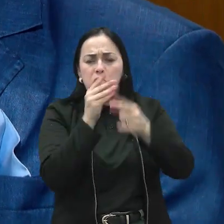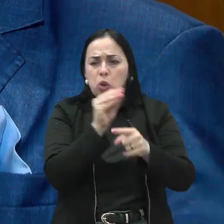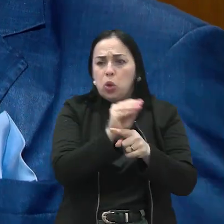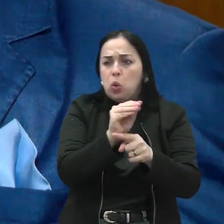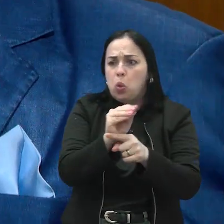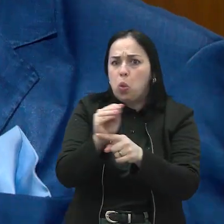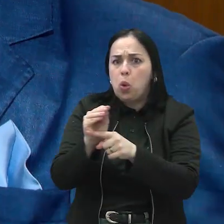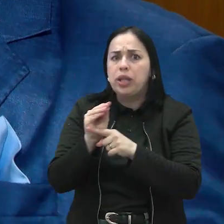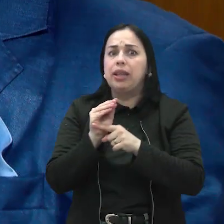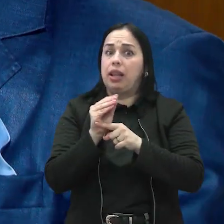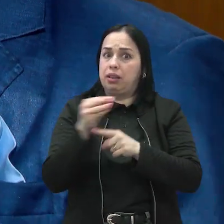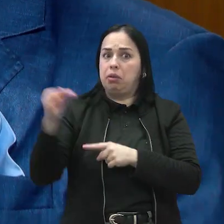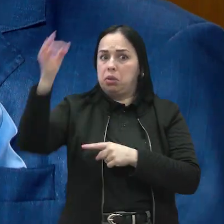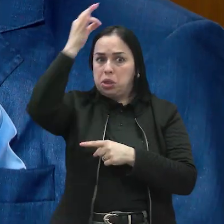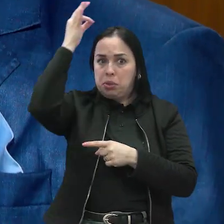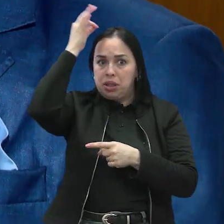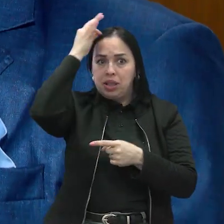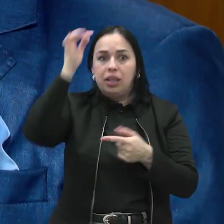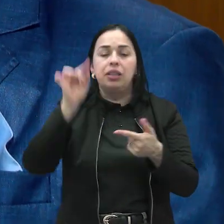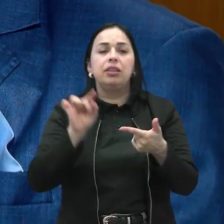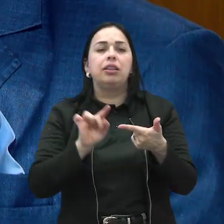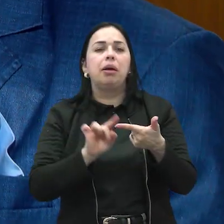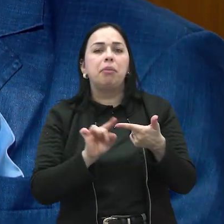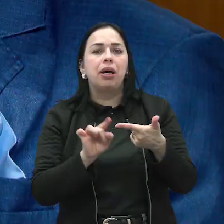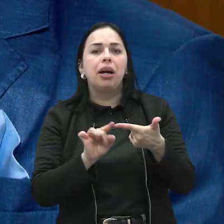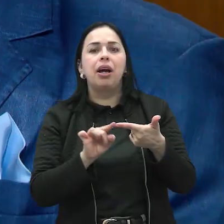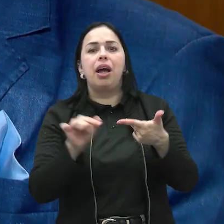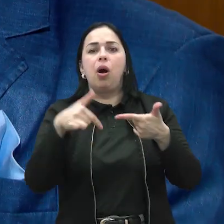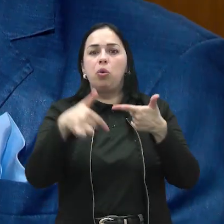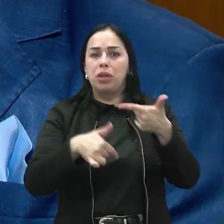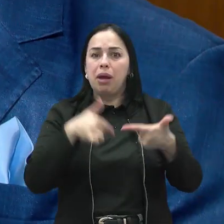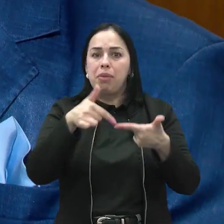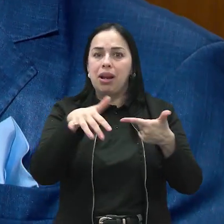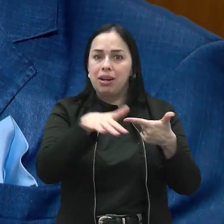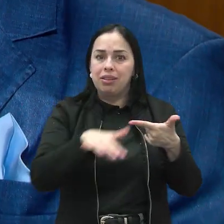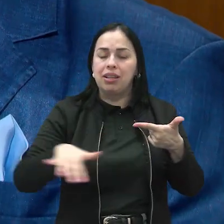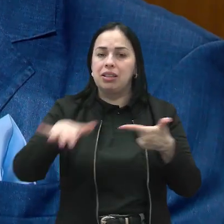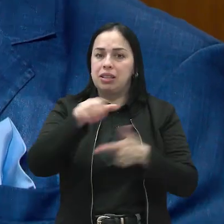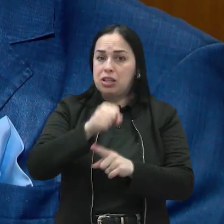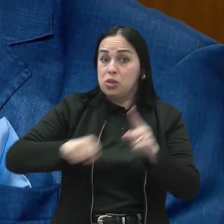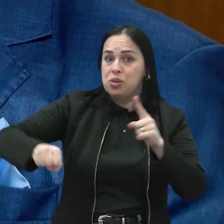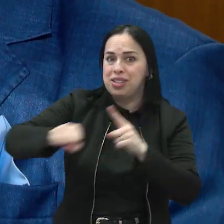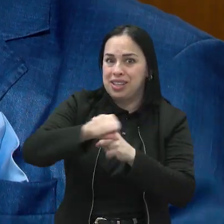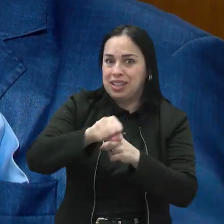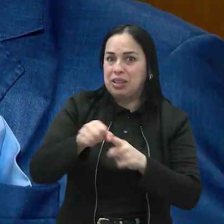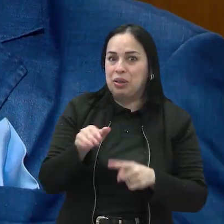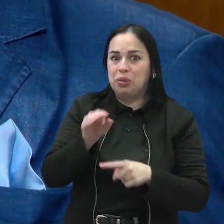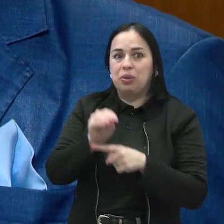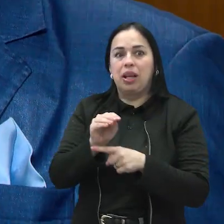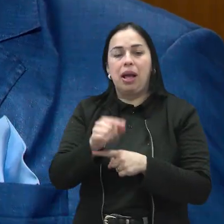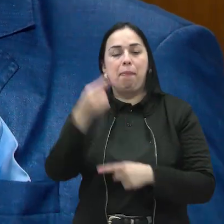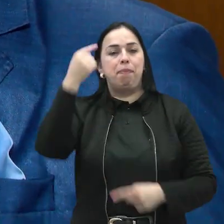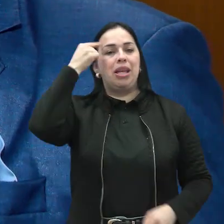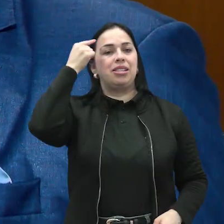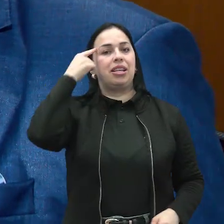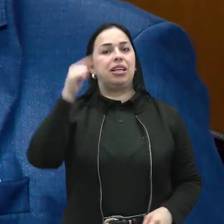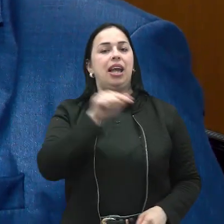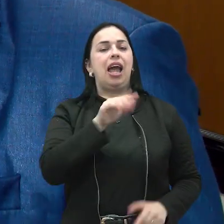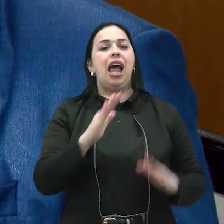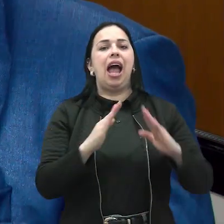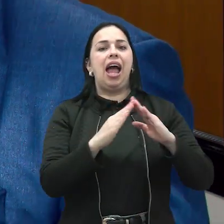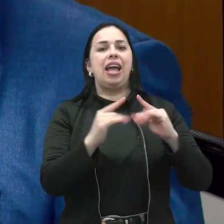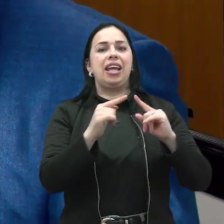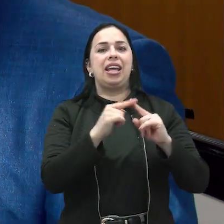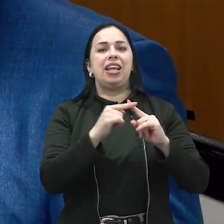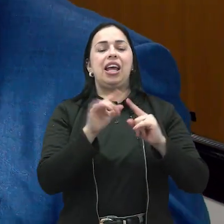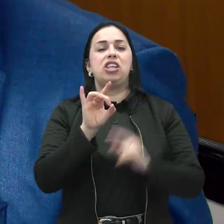cuida da parte espiritual, mas que também tem um trabalho muito forte na parte social. Que as pessoas pensam que a igreja